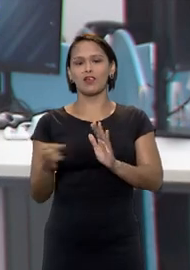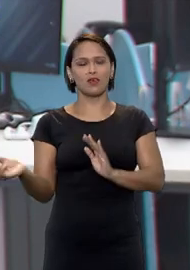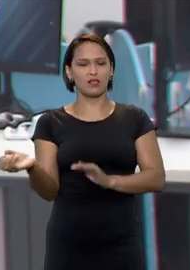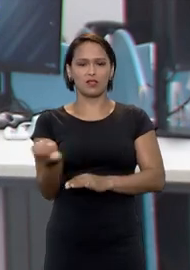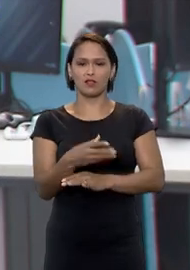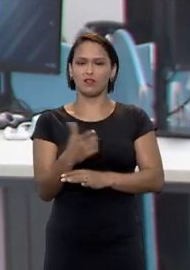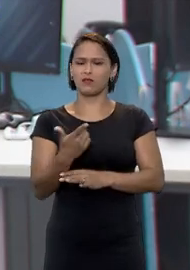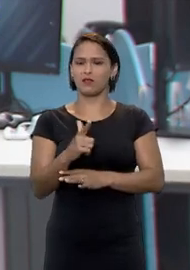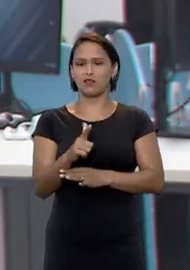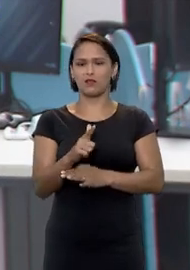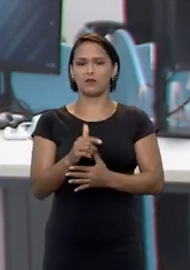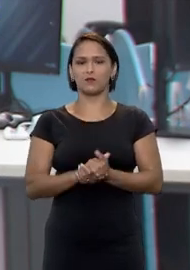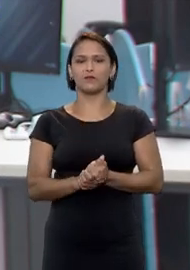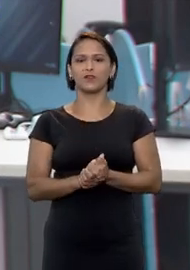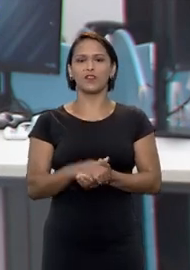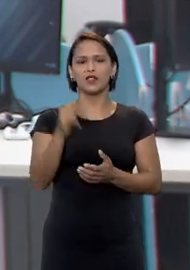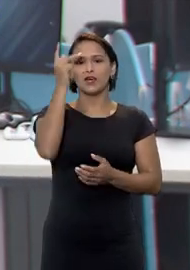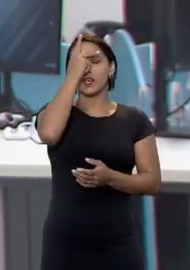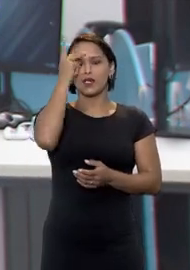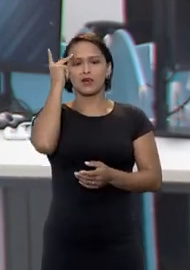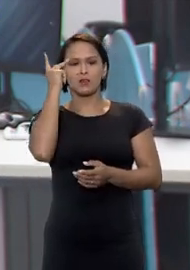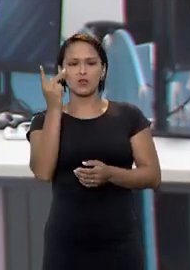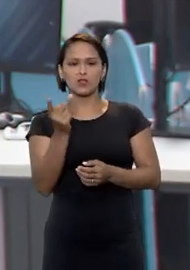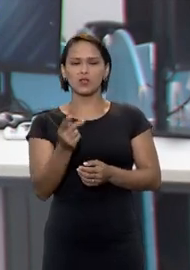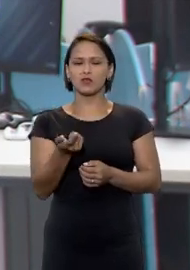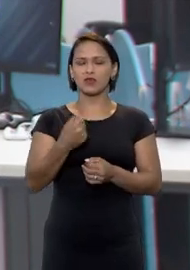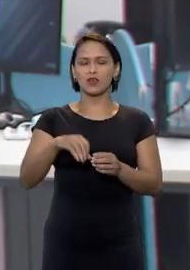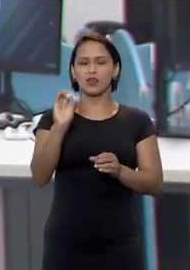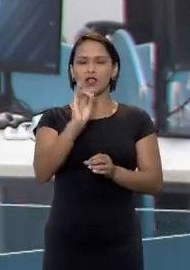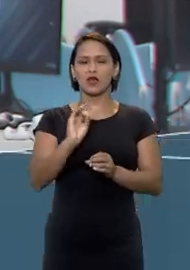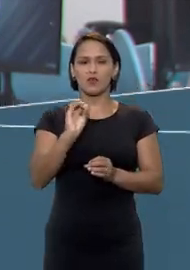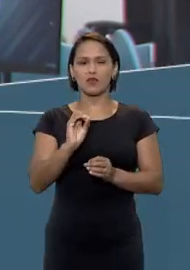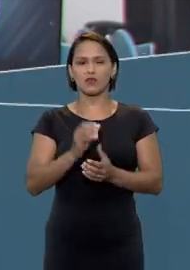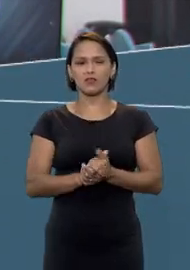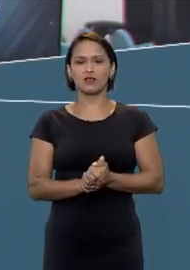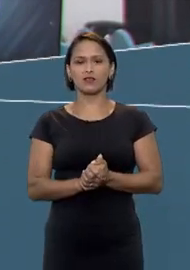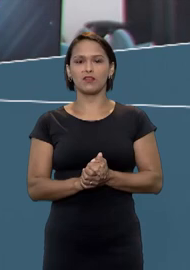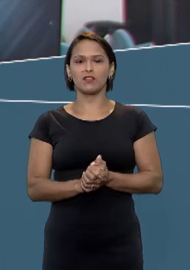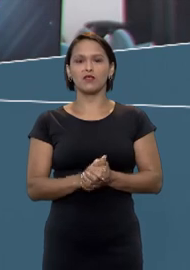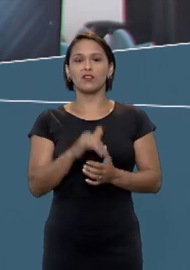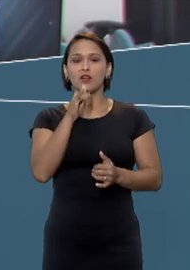soberania nacional, à dignidade da pessoa humana ou à ordem pública brasileira.